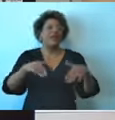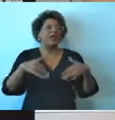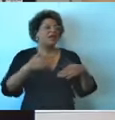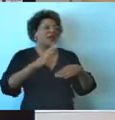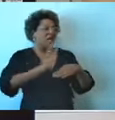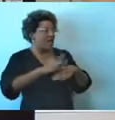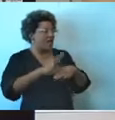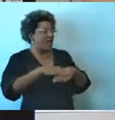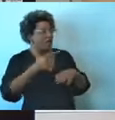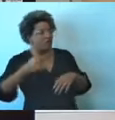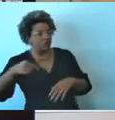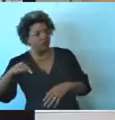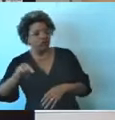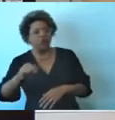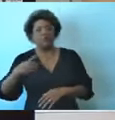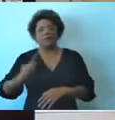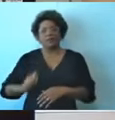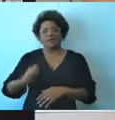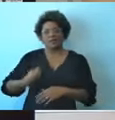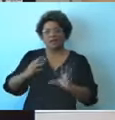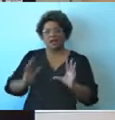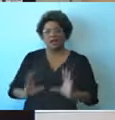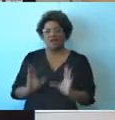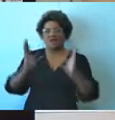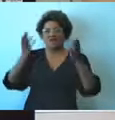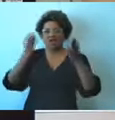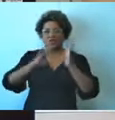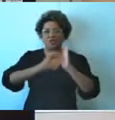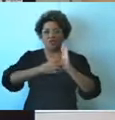em São Paulo, e na hora que o Uber,